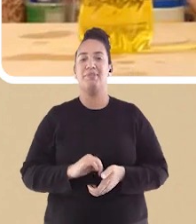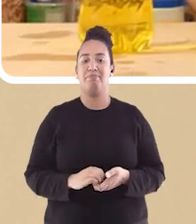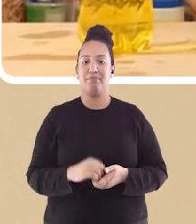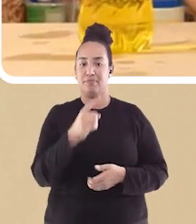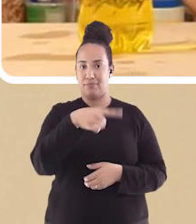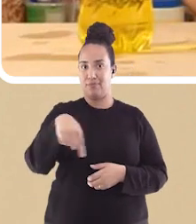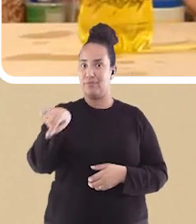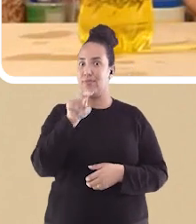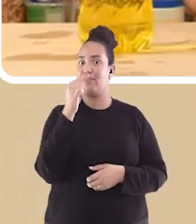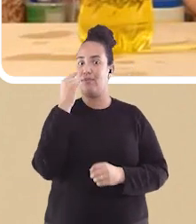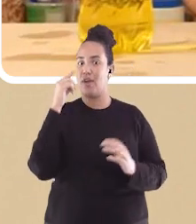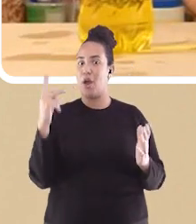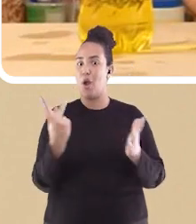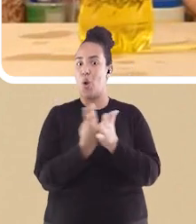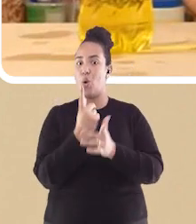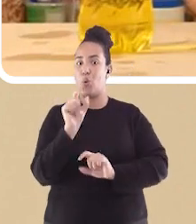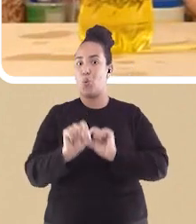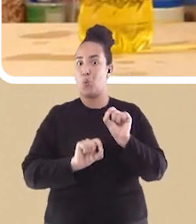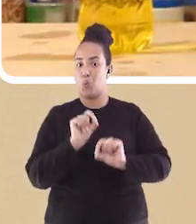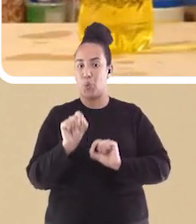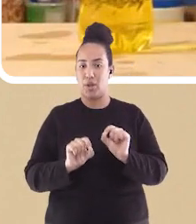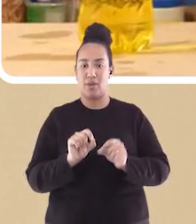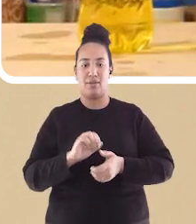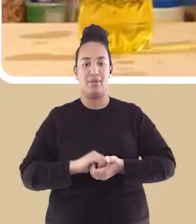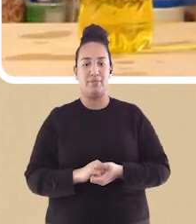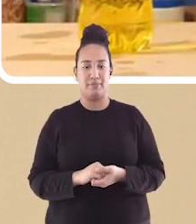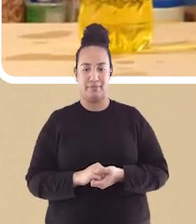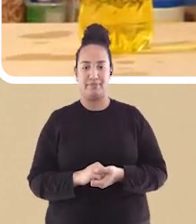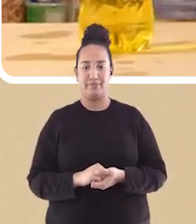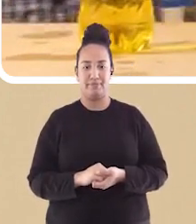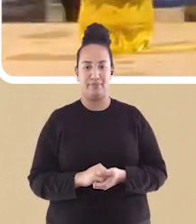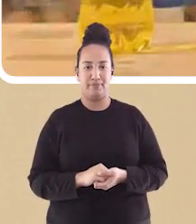E você vai ver o que vai acontecer.